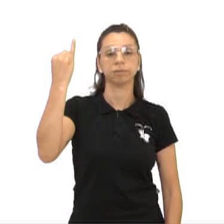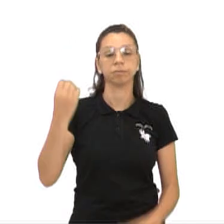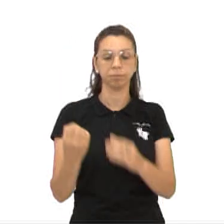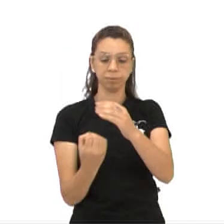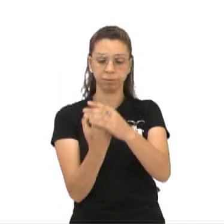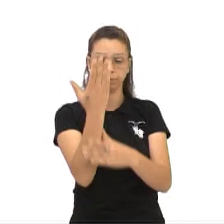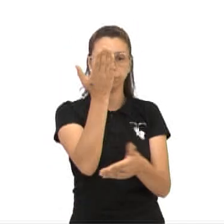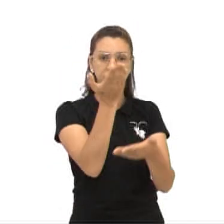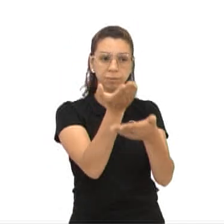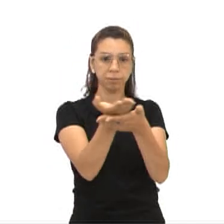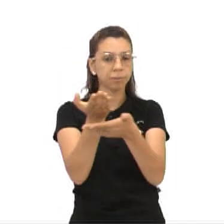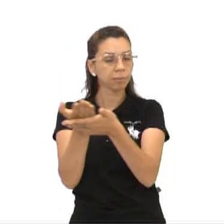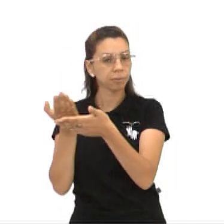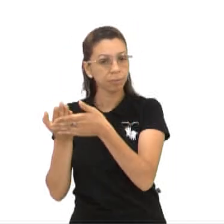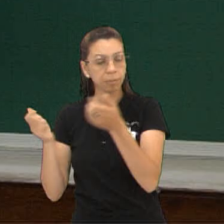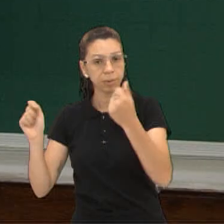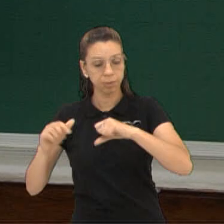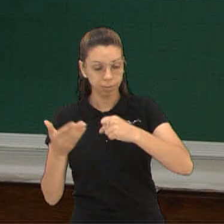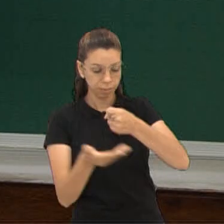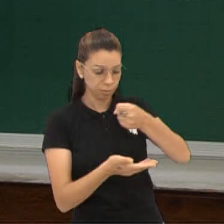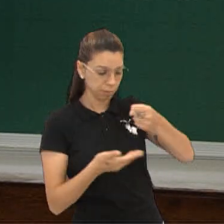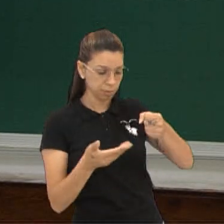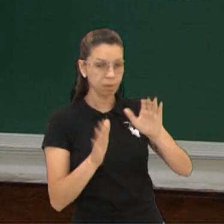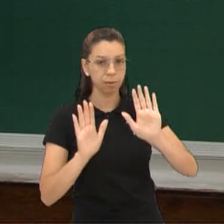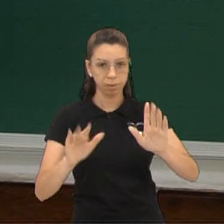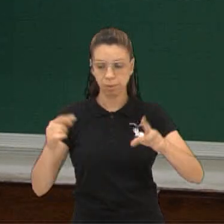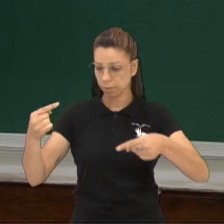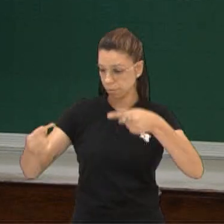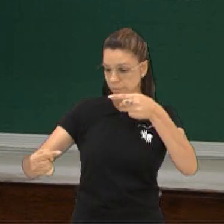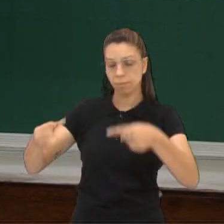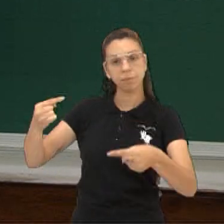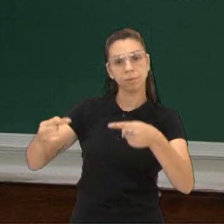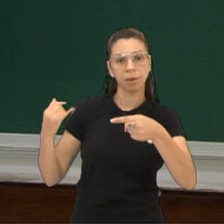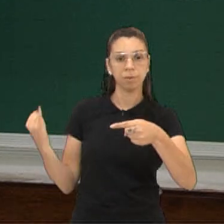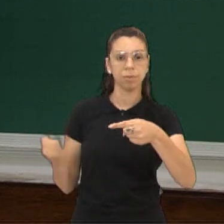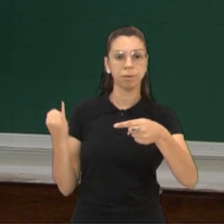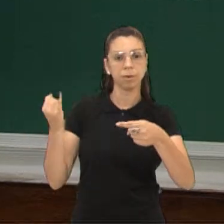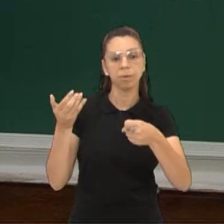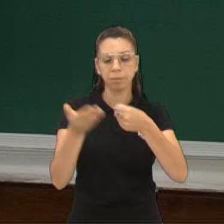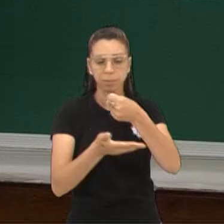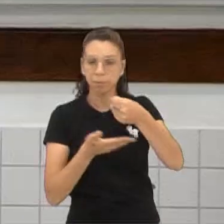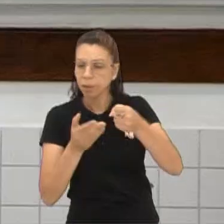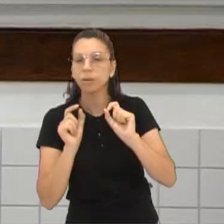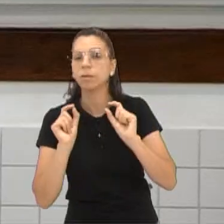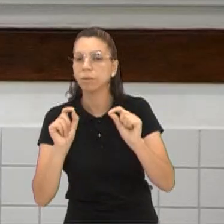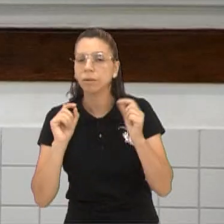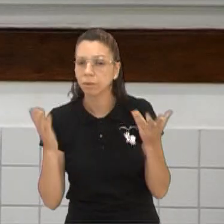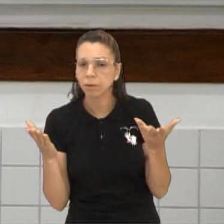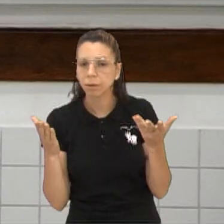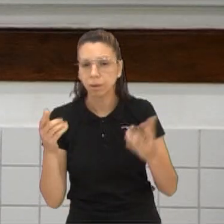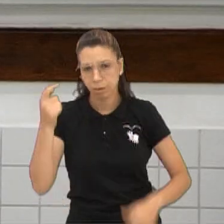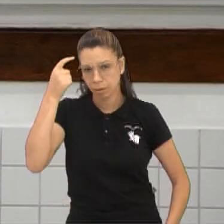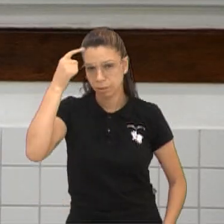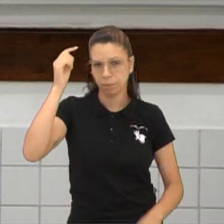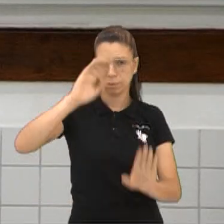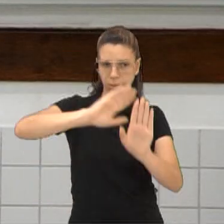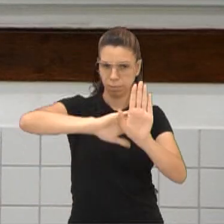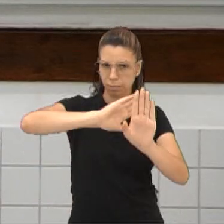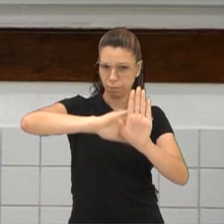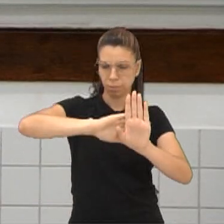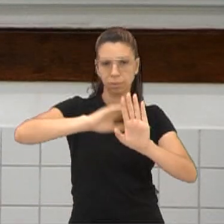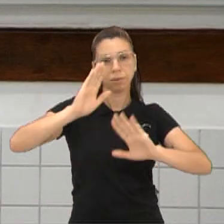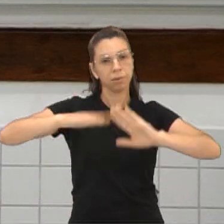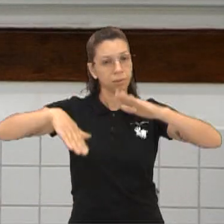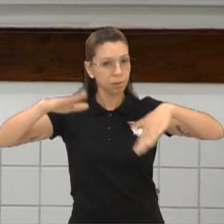ecologia devem se basear? No que essas discussões muito importantes devem se basear? Será que é numa visão ideológica das coisas, que